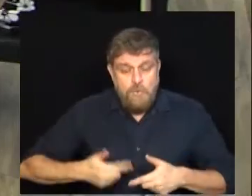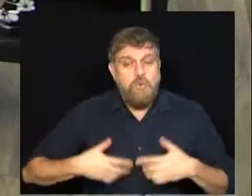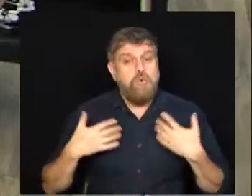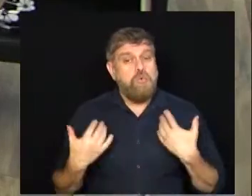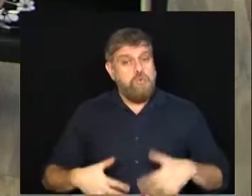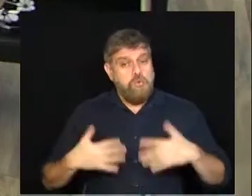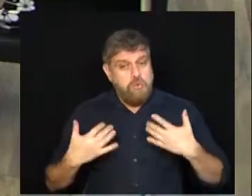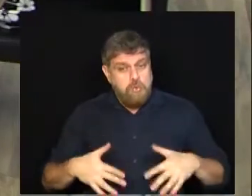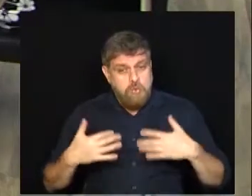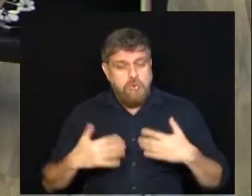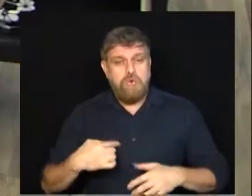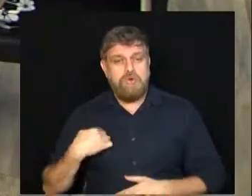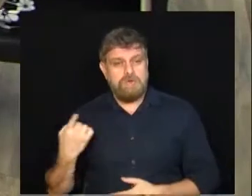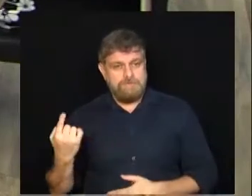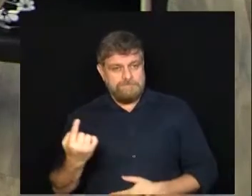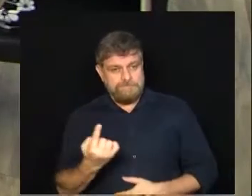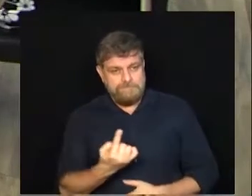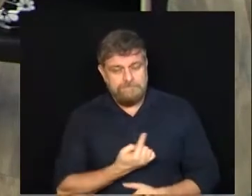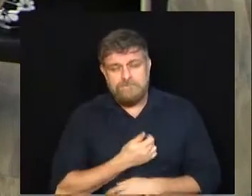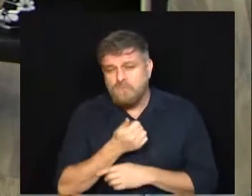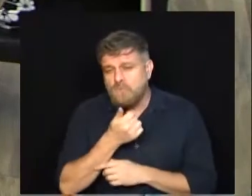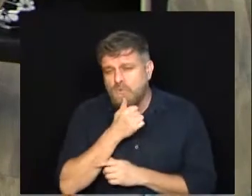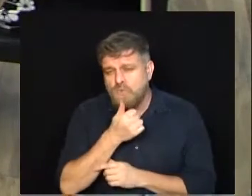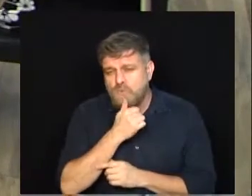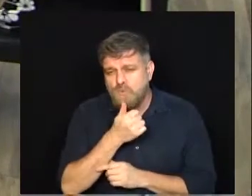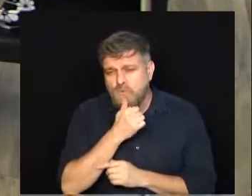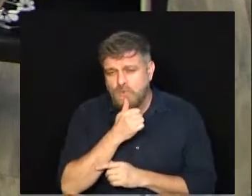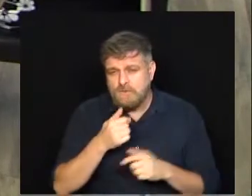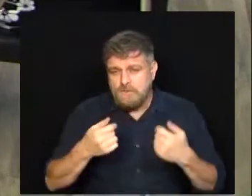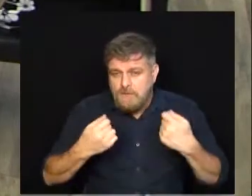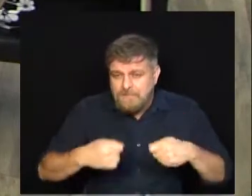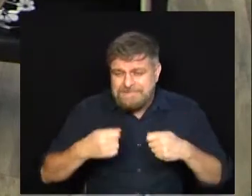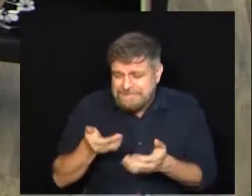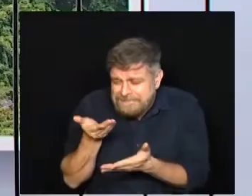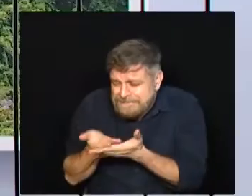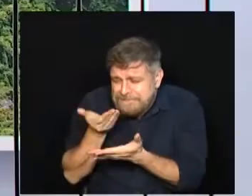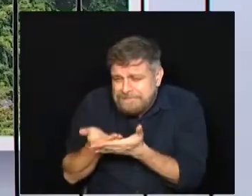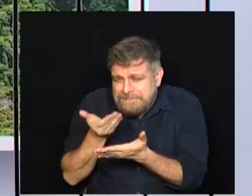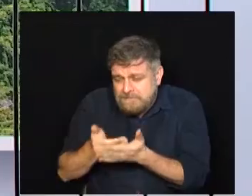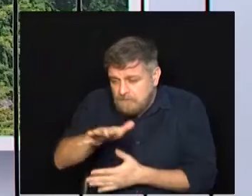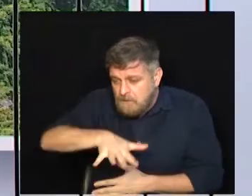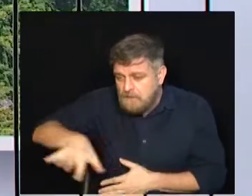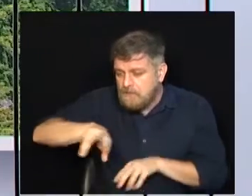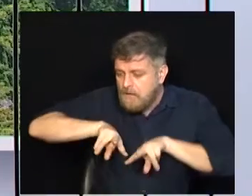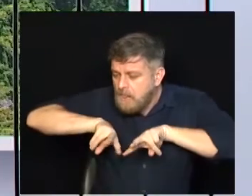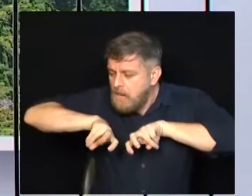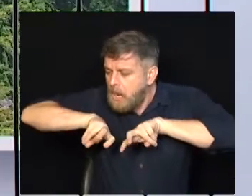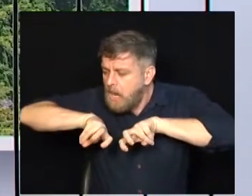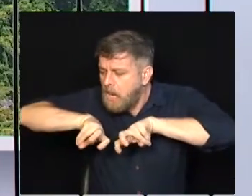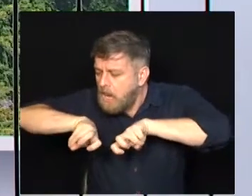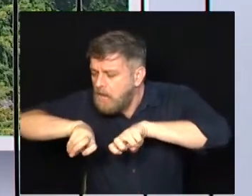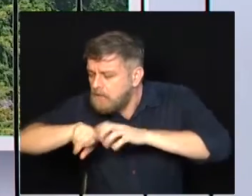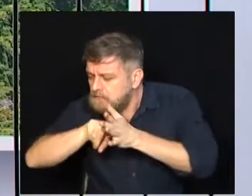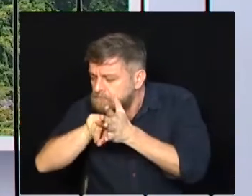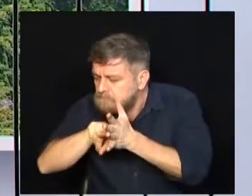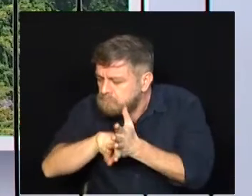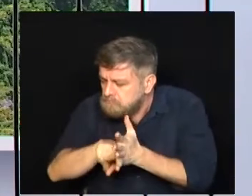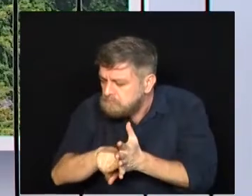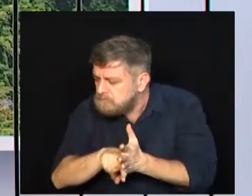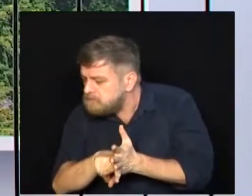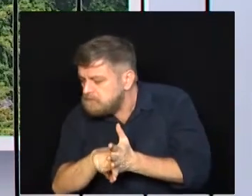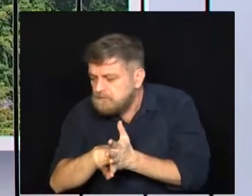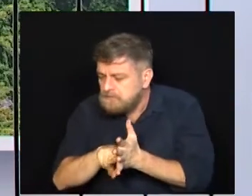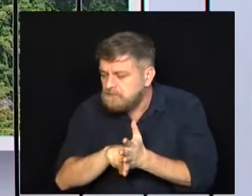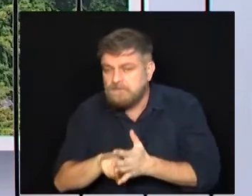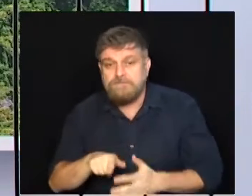trabalho. A gente ainda, né, precisa de muito estudo nesse campo, a gente precisa que as pessoas, inclusive, pesquisem sobre